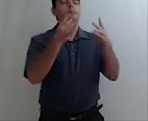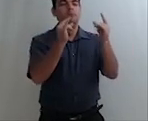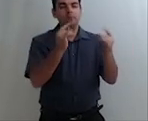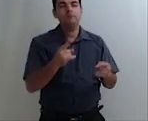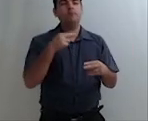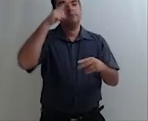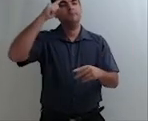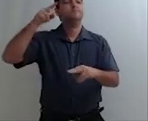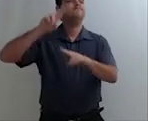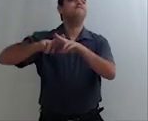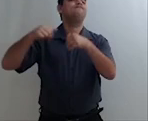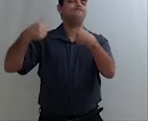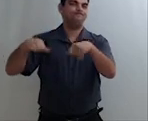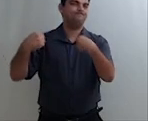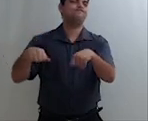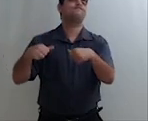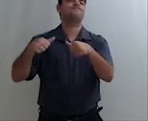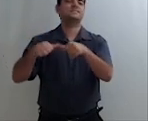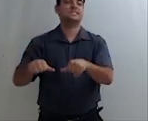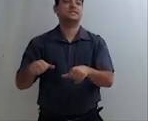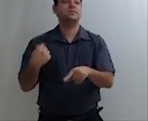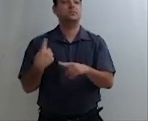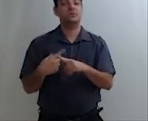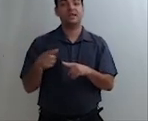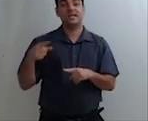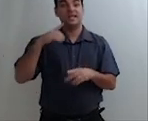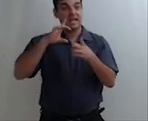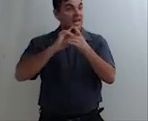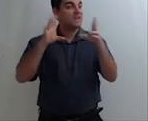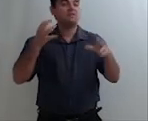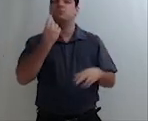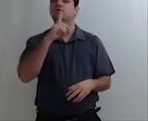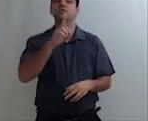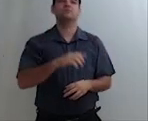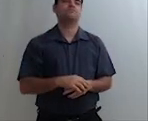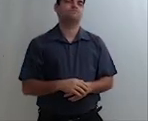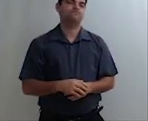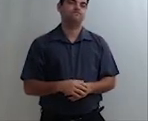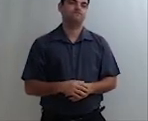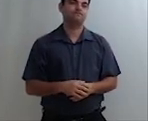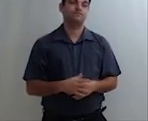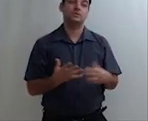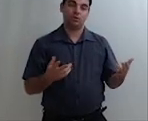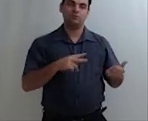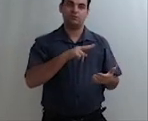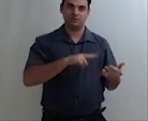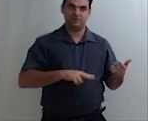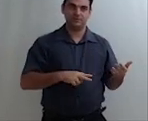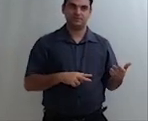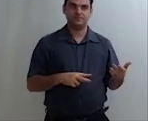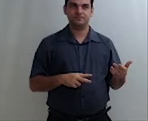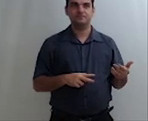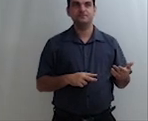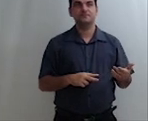grau quanto ao perío libertados aqui eu abro aspas Essa parte é transcrita da decisão do tribunal de justiça quanto ao